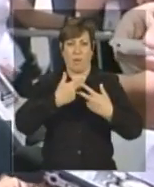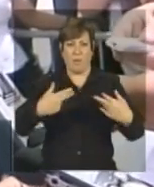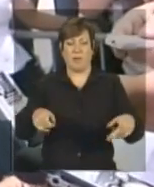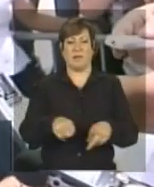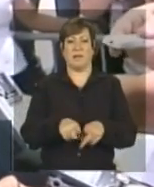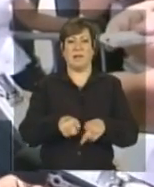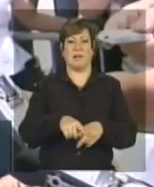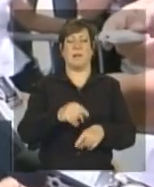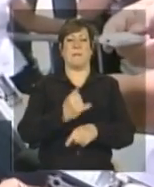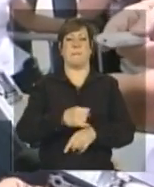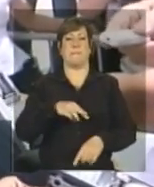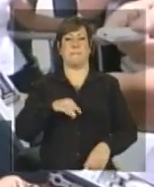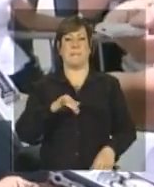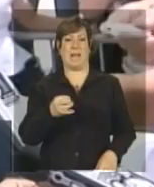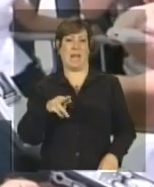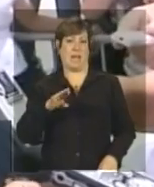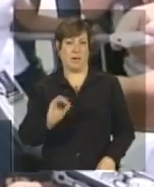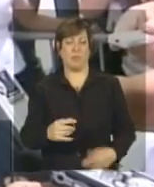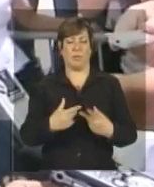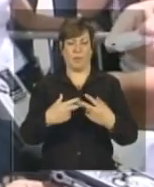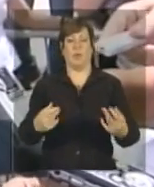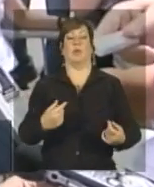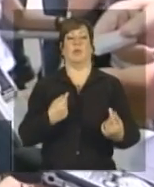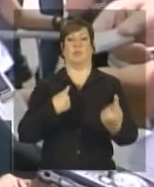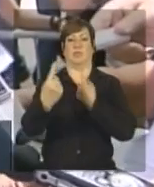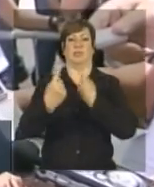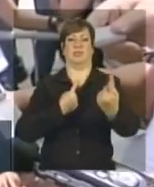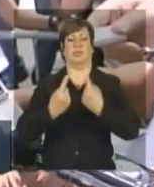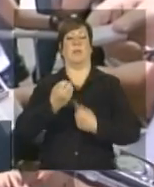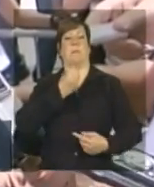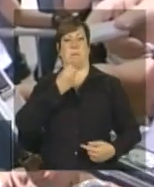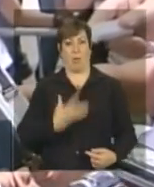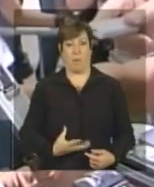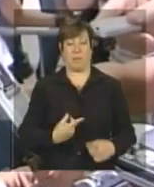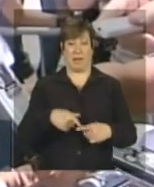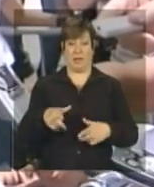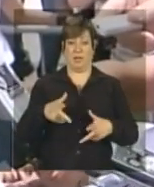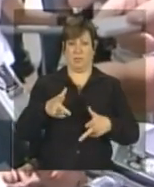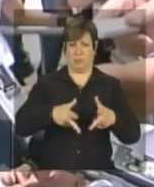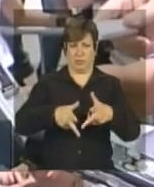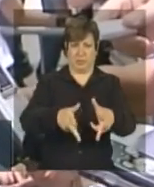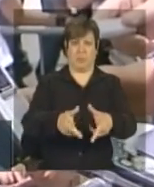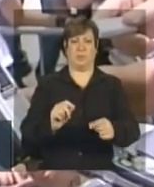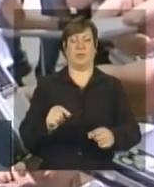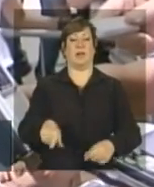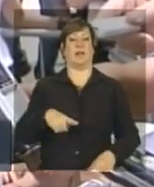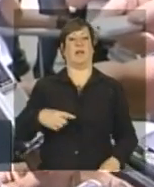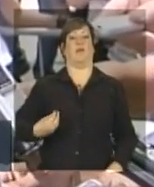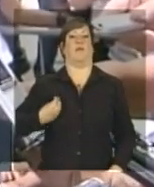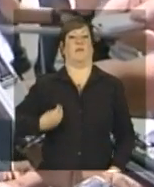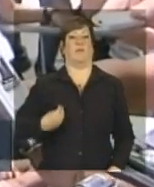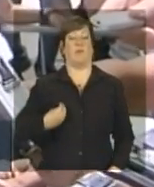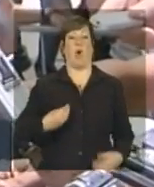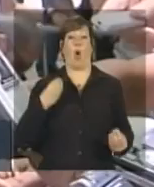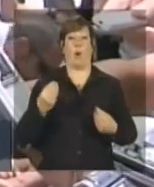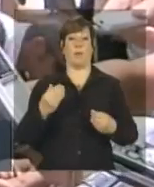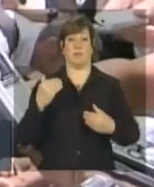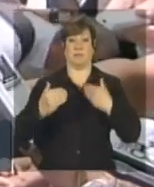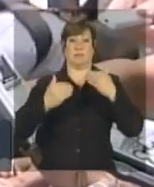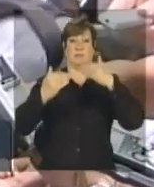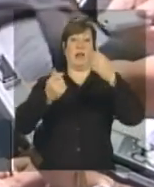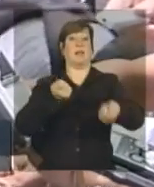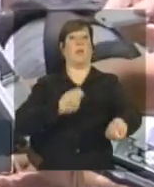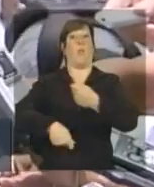de minérios. E mesmo porque a ferrovia, geralmente, ela funciona como um caminho de